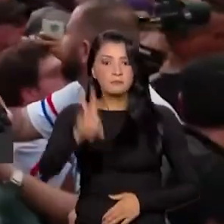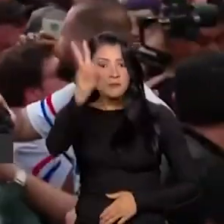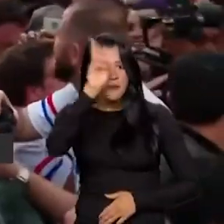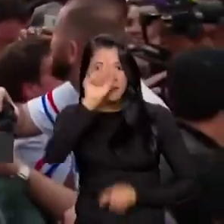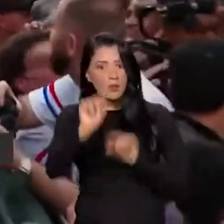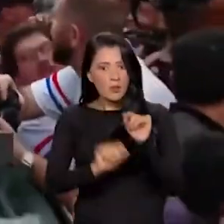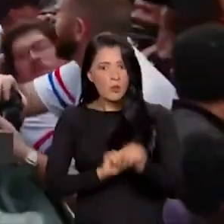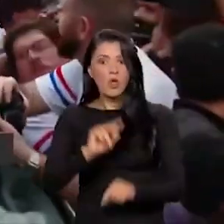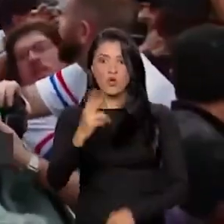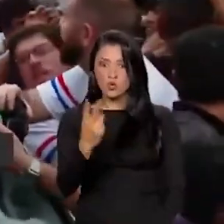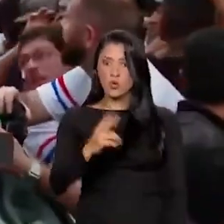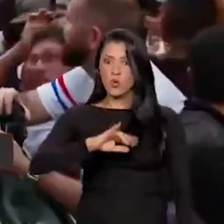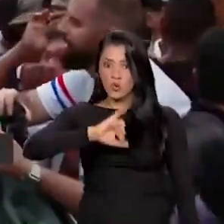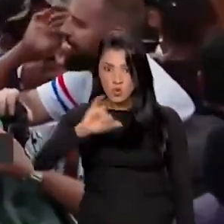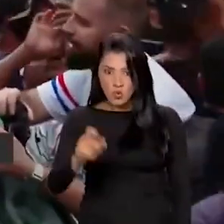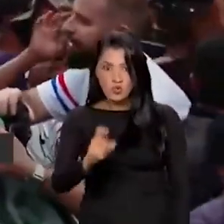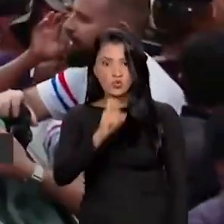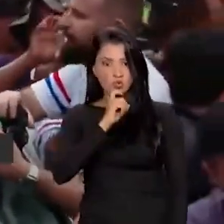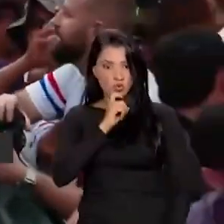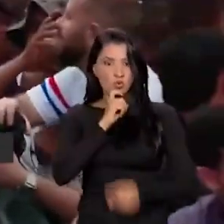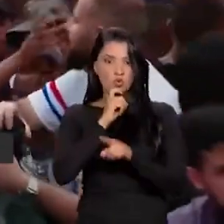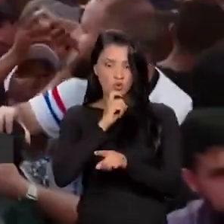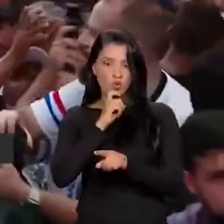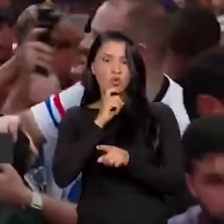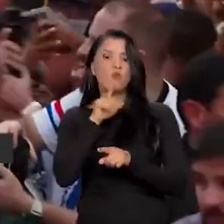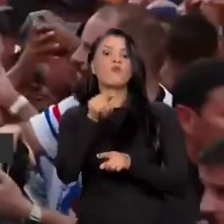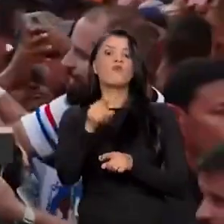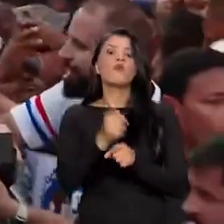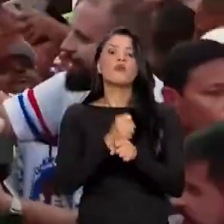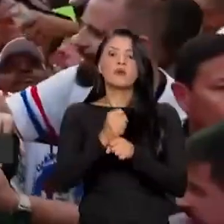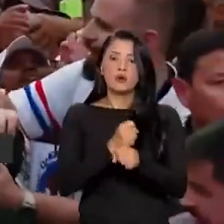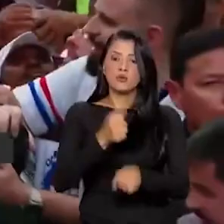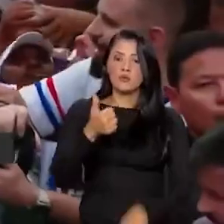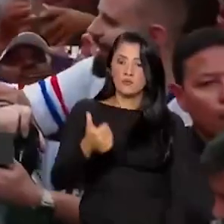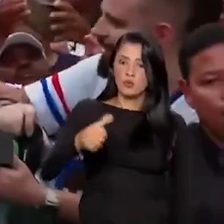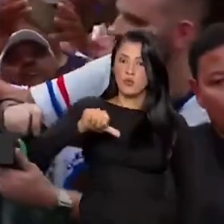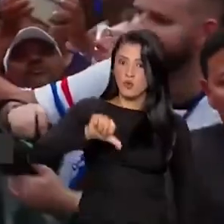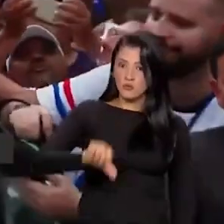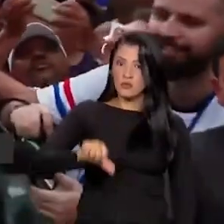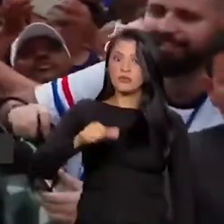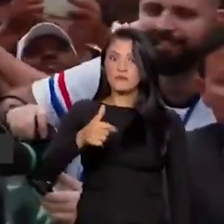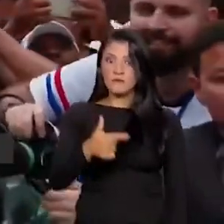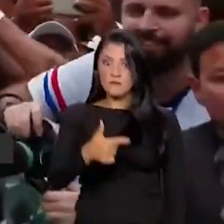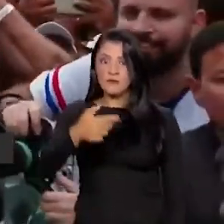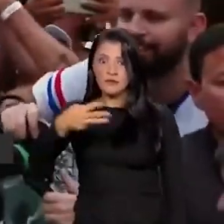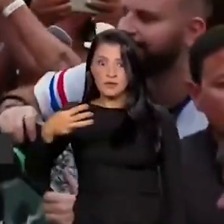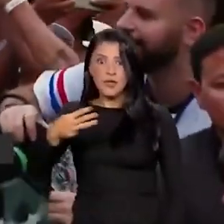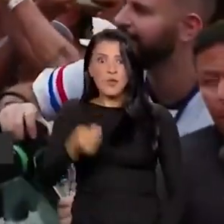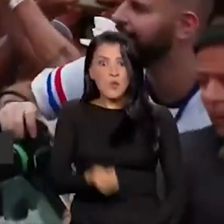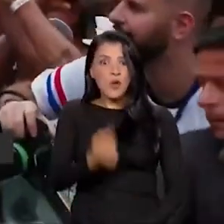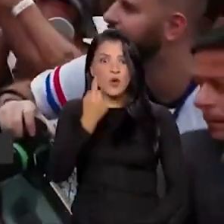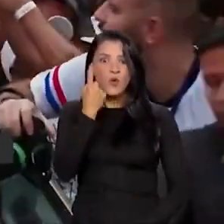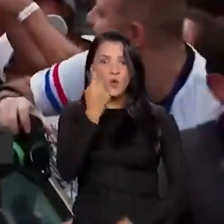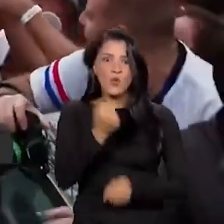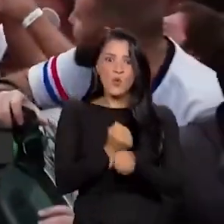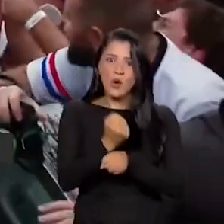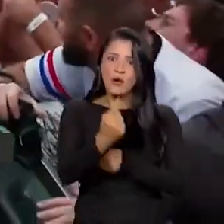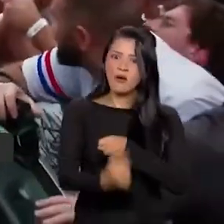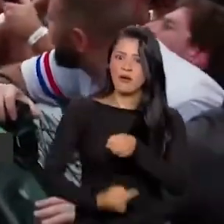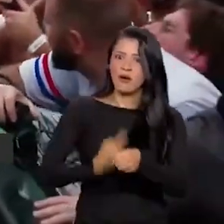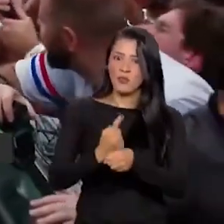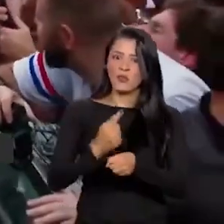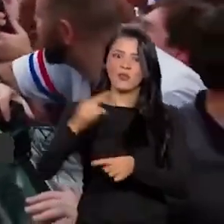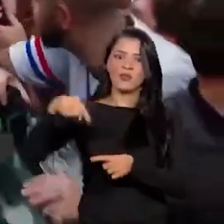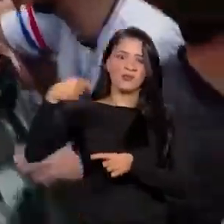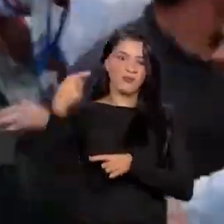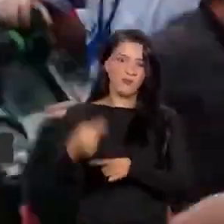Lembrando que o 2 de julho foi 2 de julho de 1823, ou seja, quase um ano após